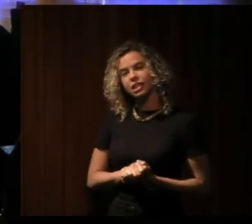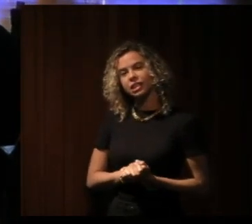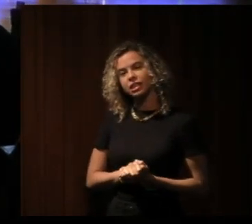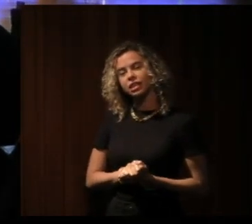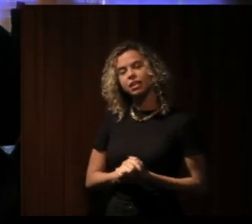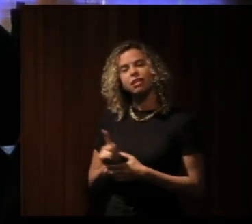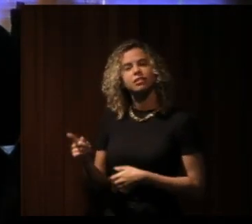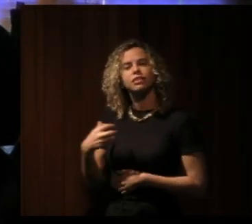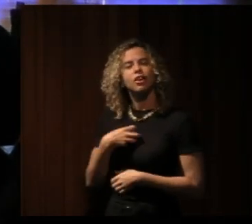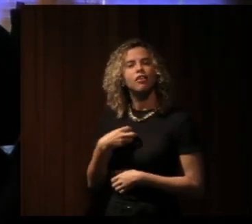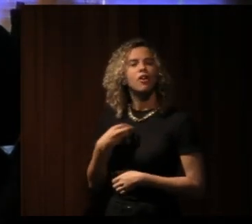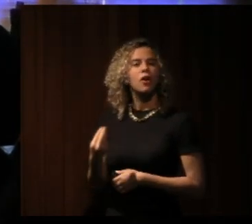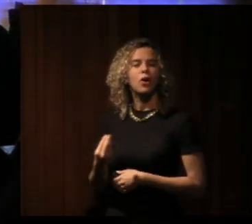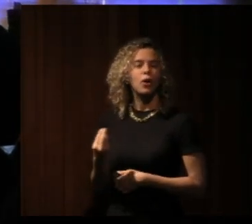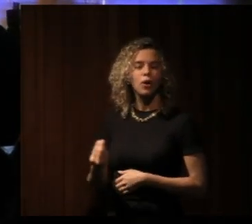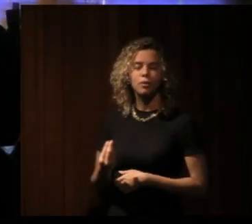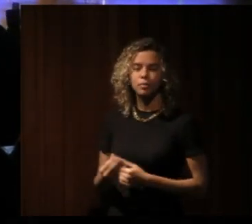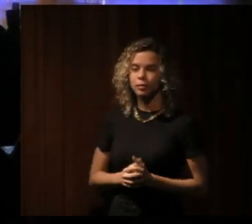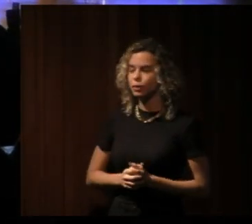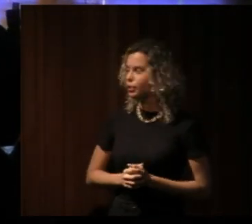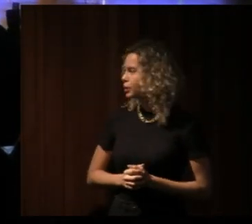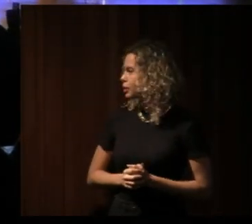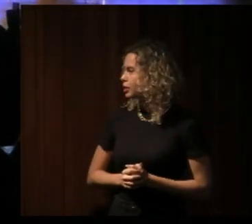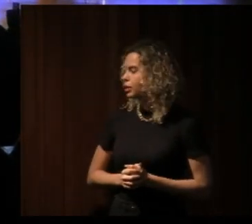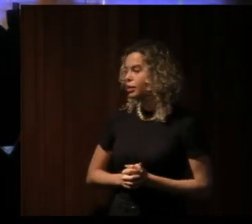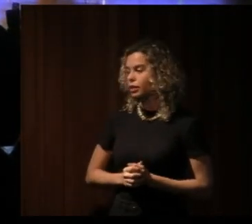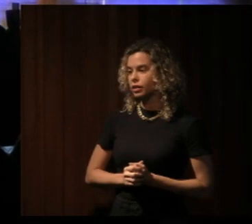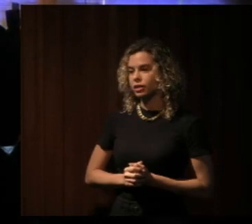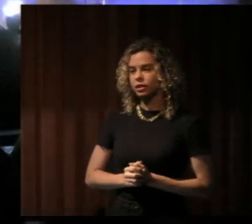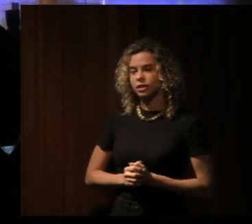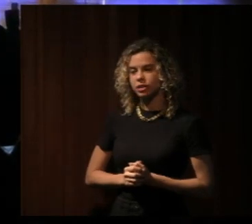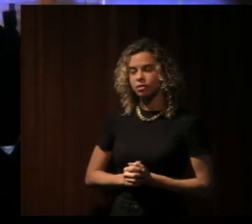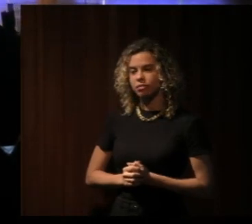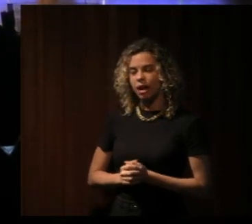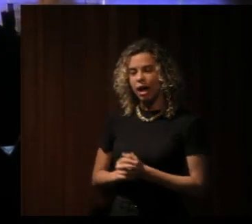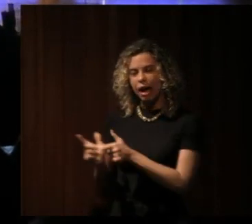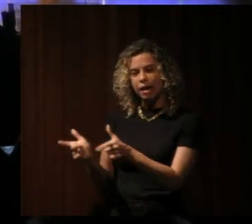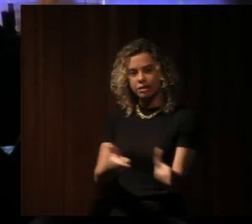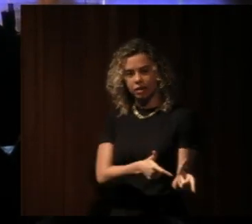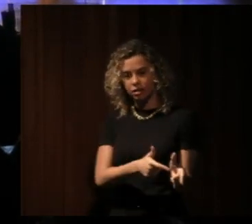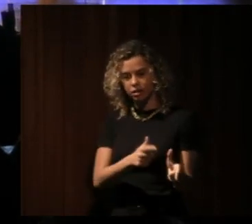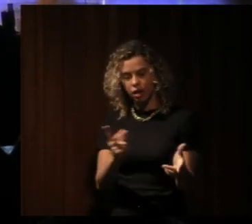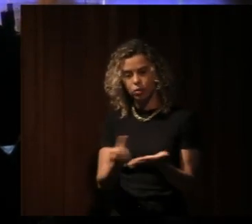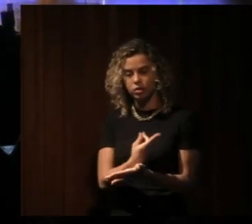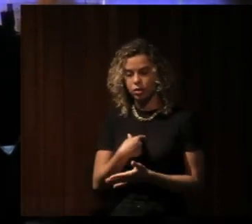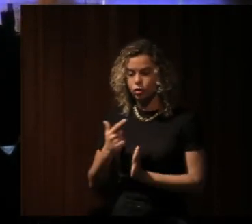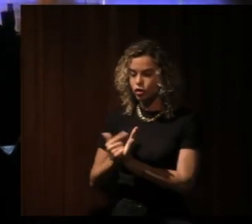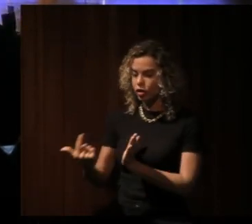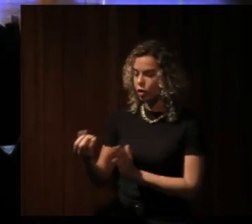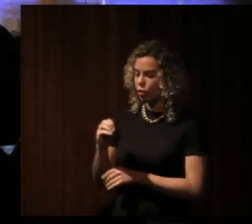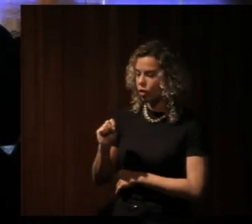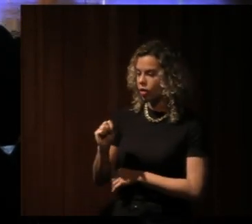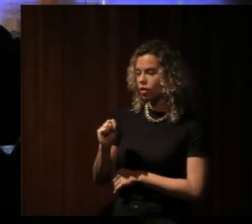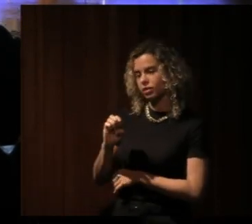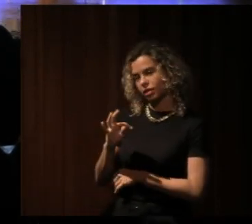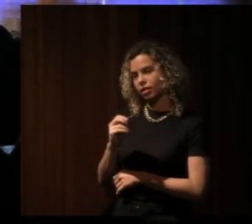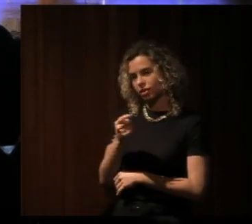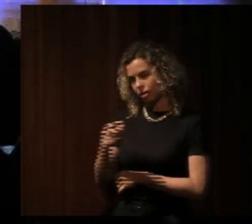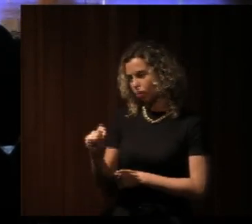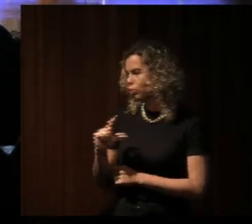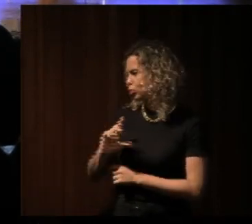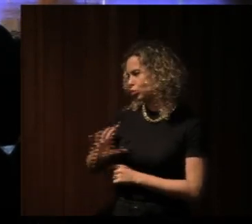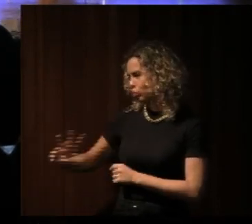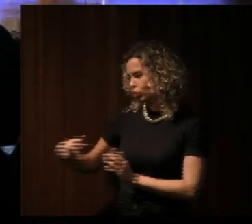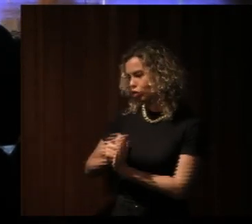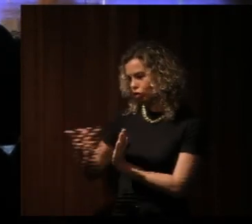como é que foi para vocês eh lidar com esses ataques quer dizer O Estadão todos os veículos que estão aqui de